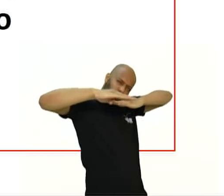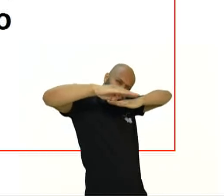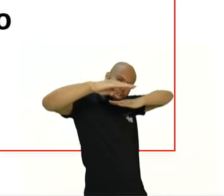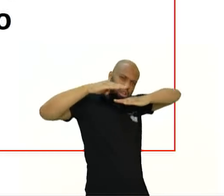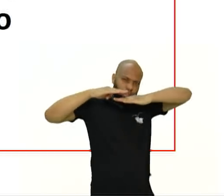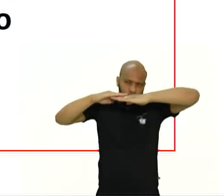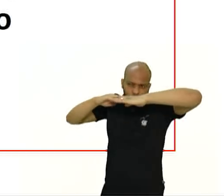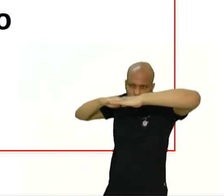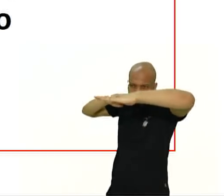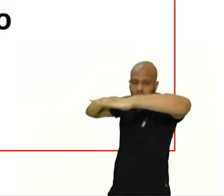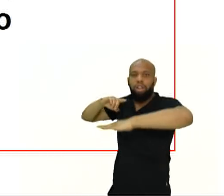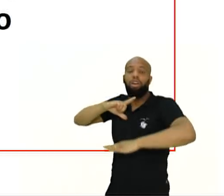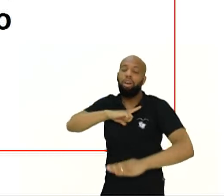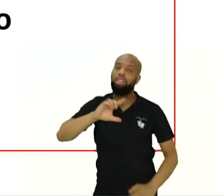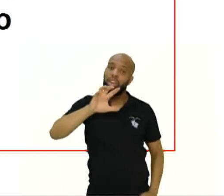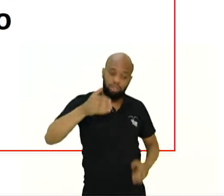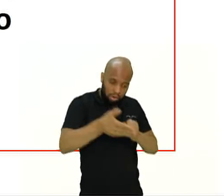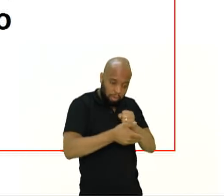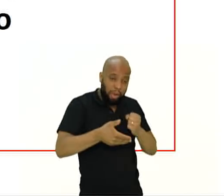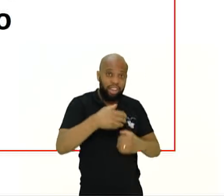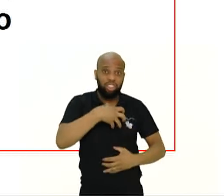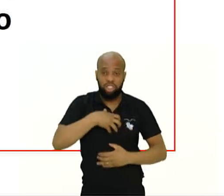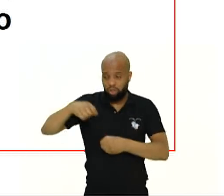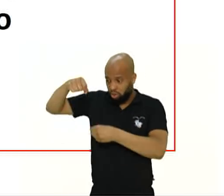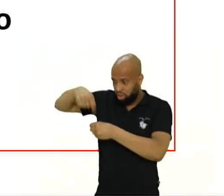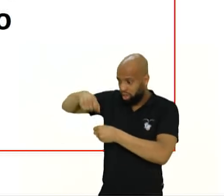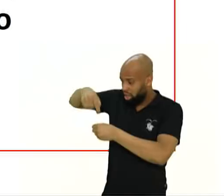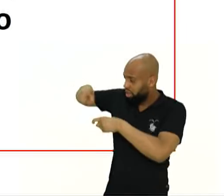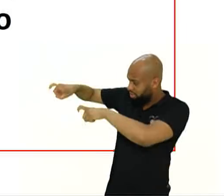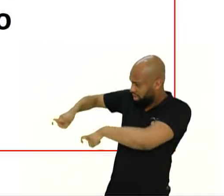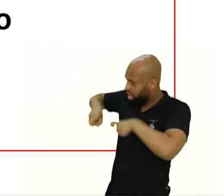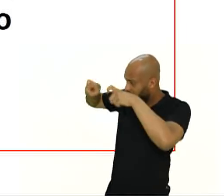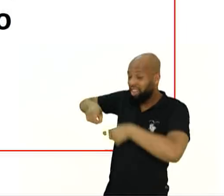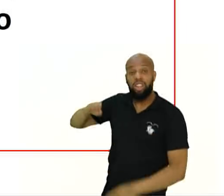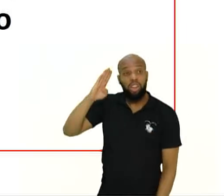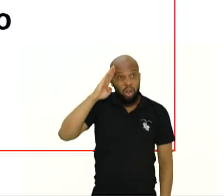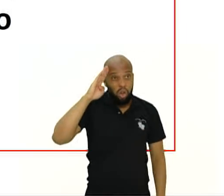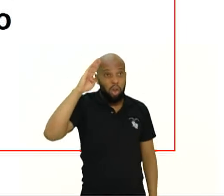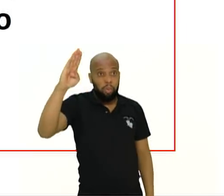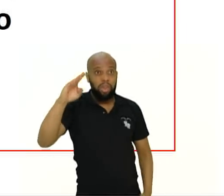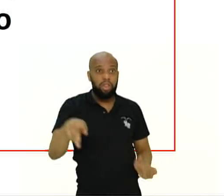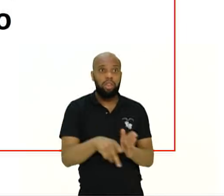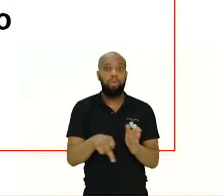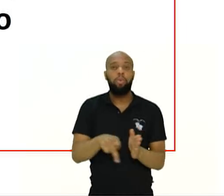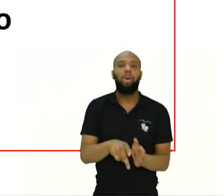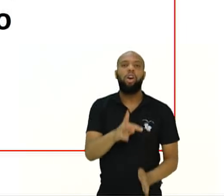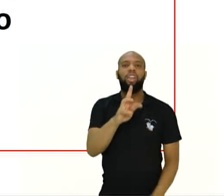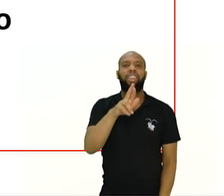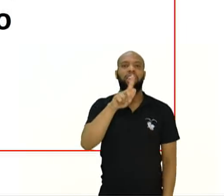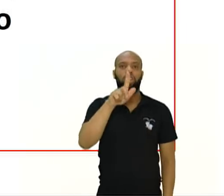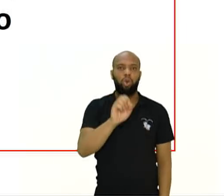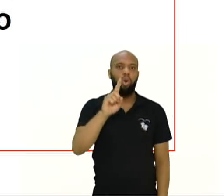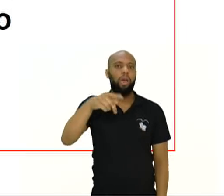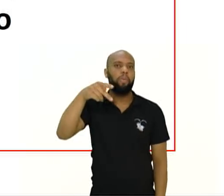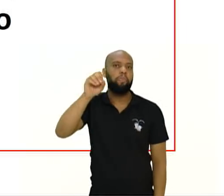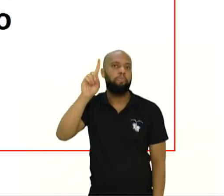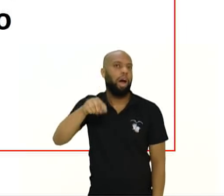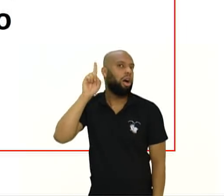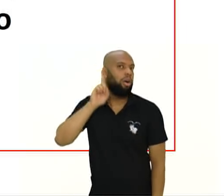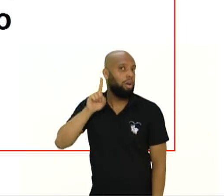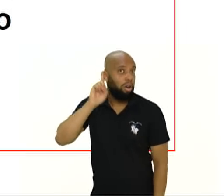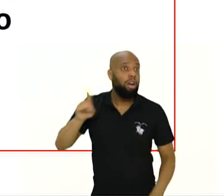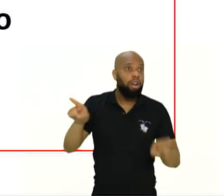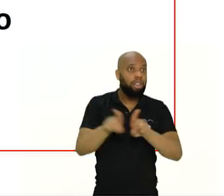nós vamos ter os cinturões agrícolas, né? O principal deles, o cinturão do trigo, temos também com destaque